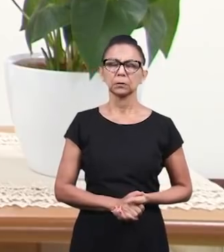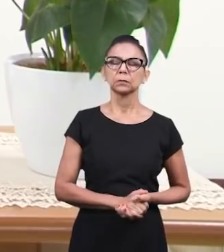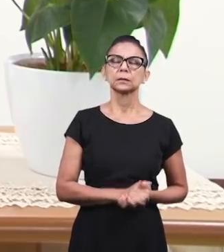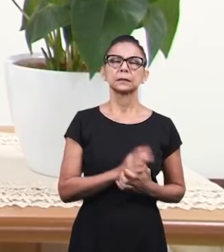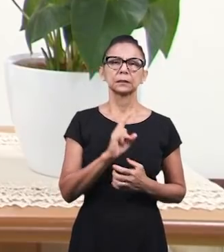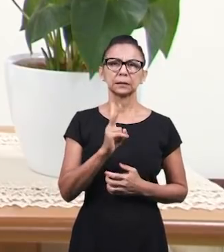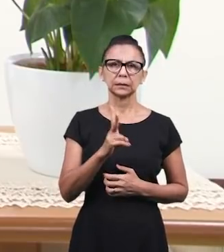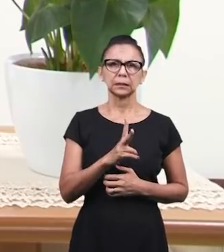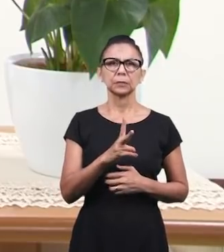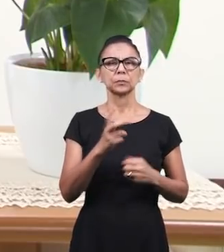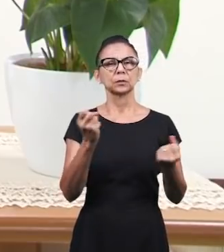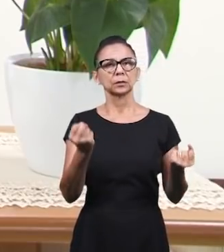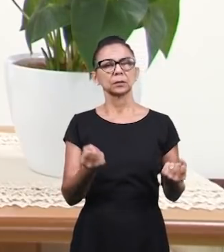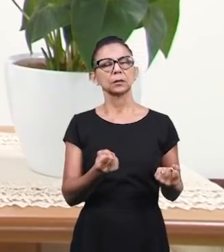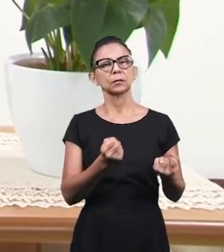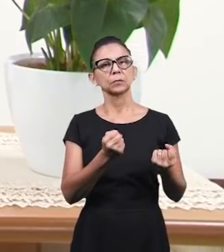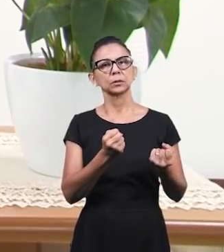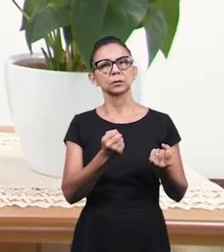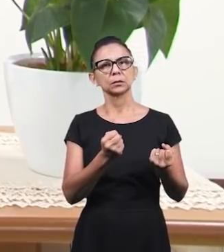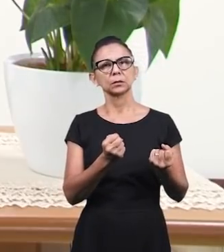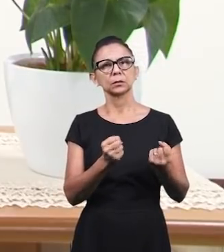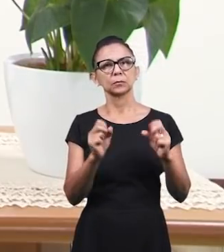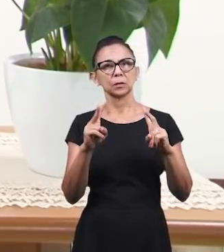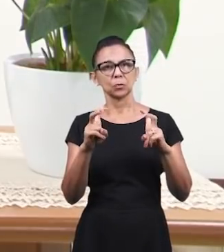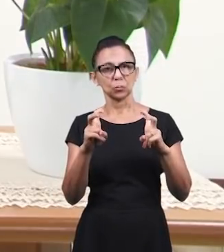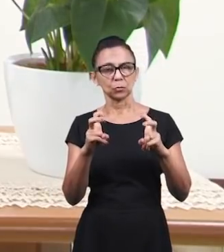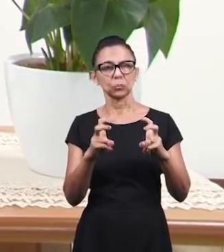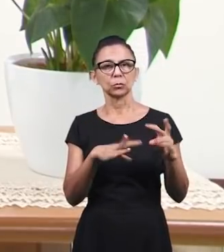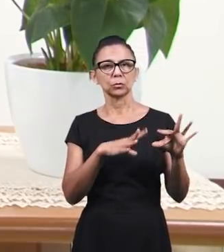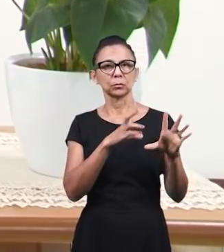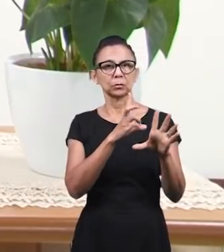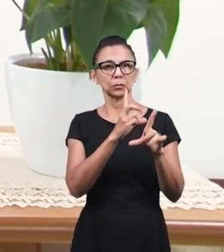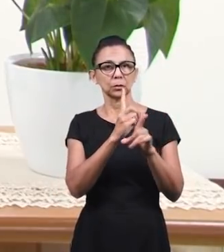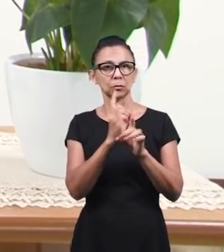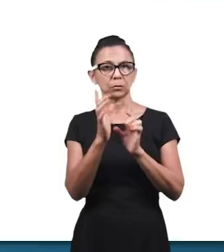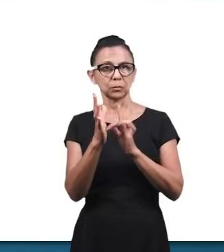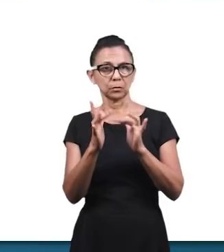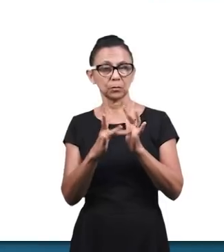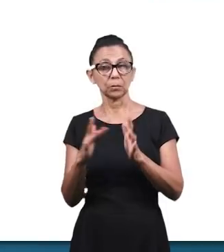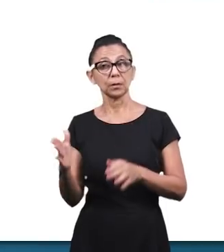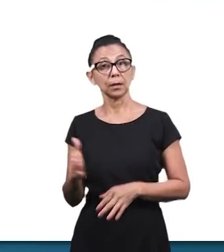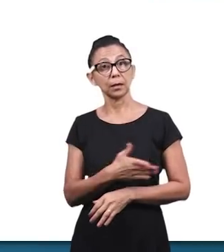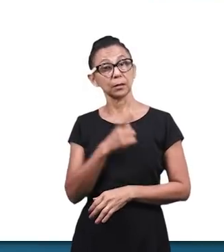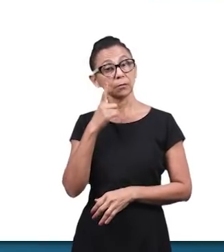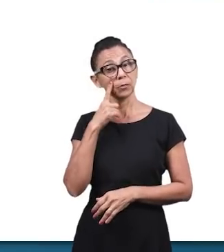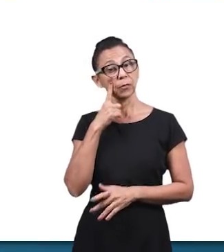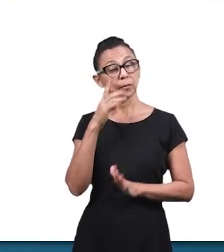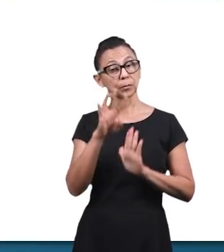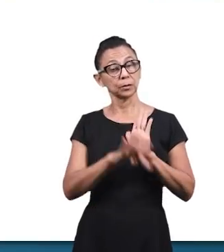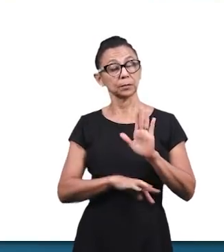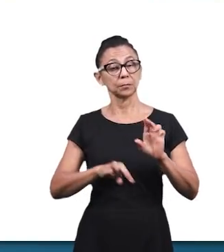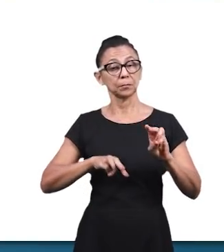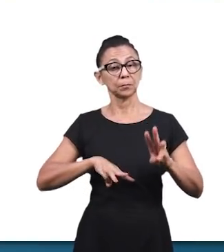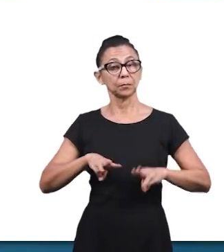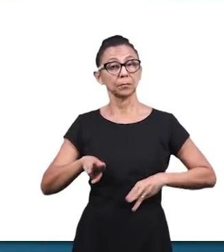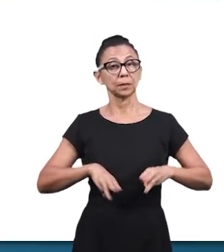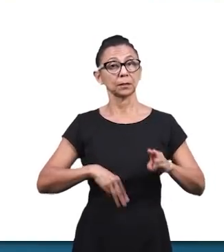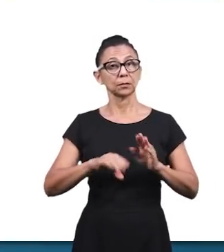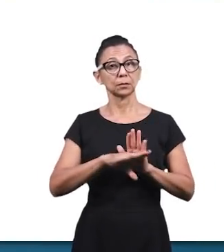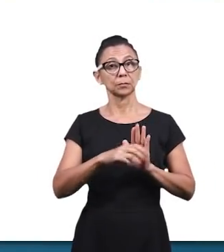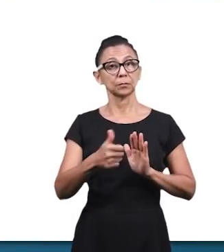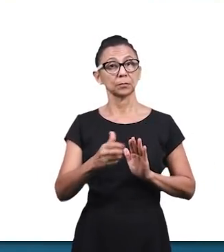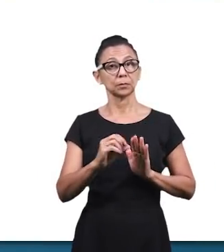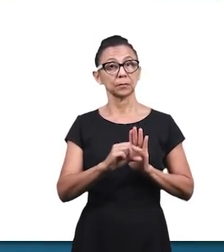abordados nos nossos estudos da Escola Bíblica. E nesse domingo, nós vamos ver aqui, ainda com base no texto fundamental em Marcos,